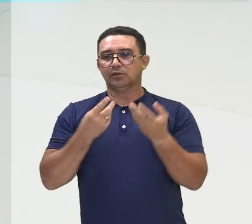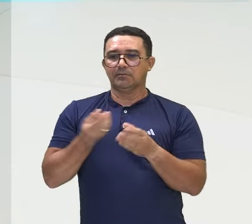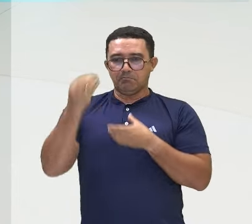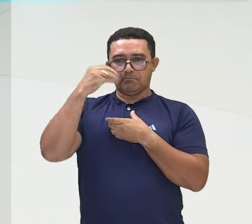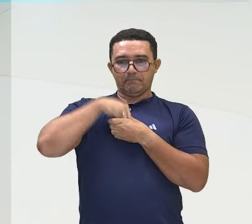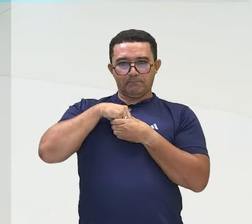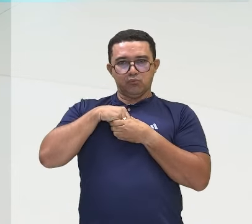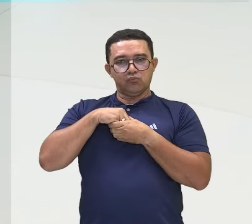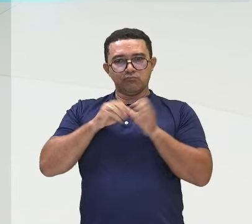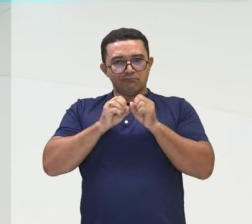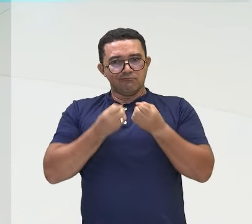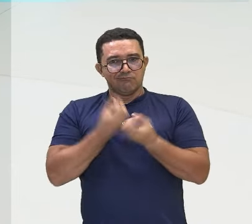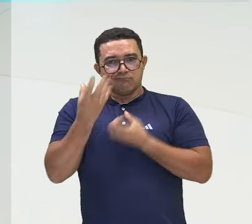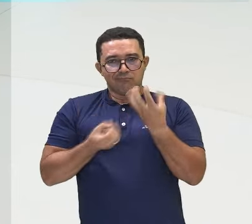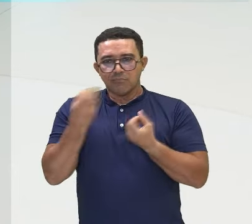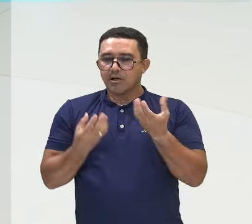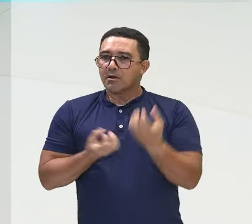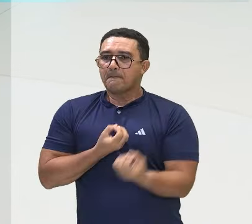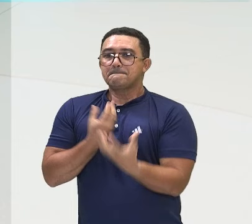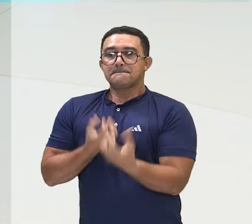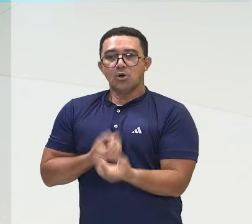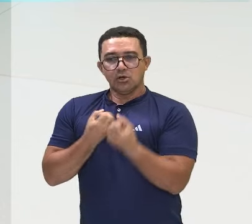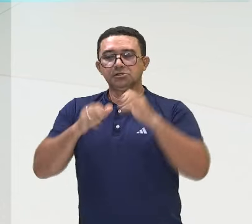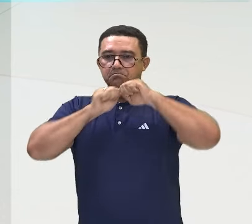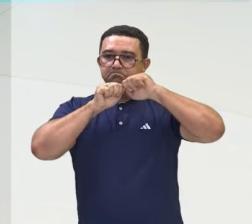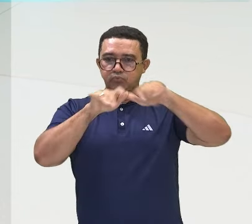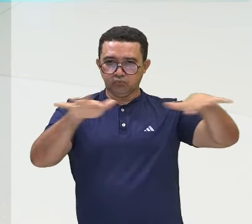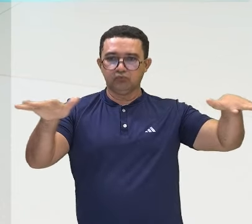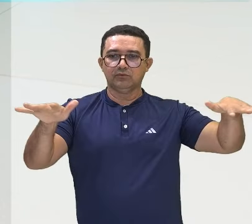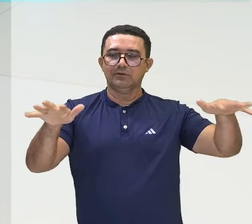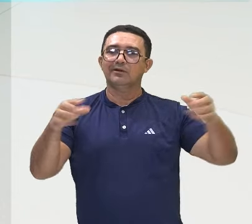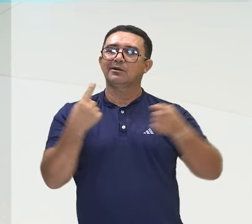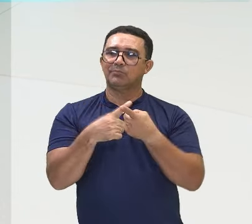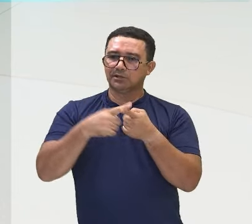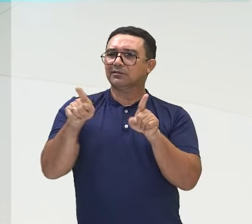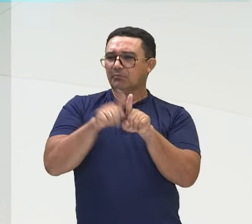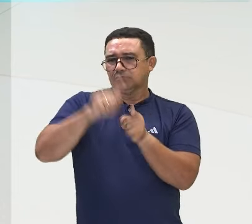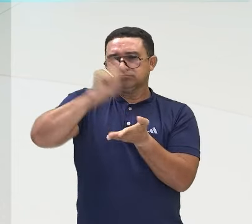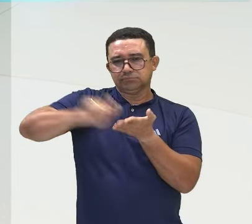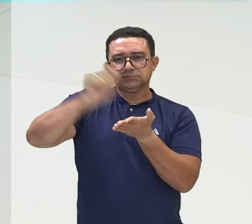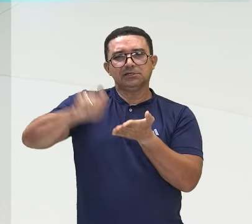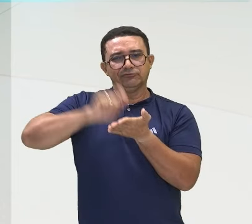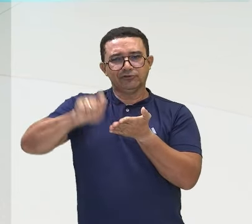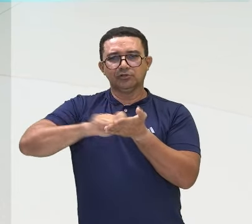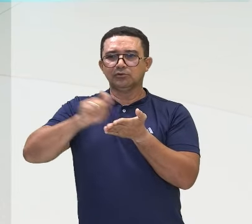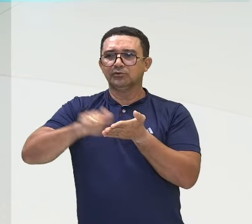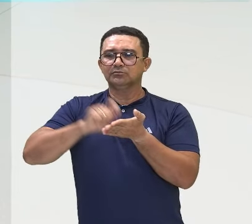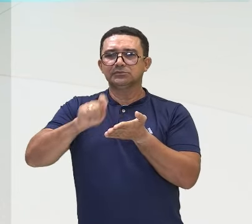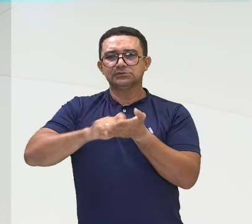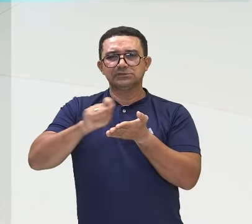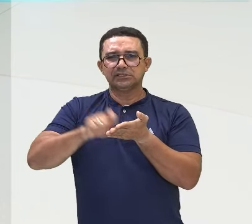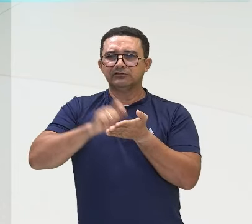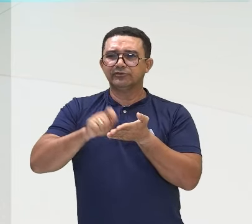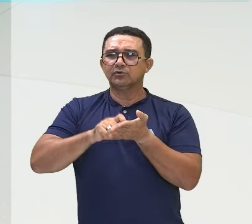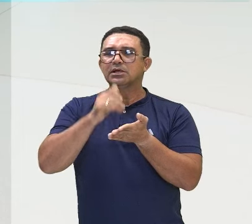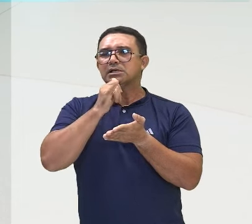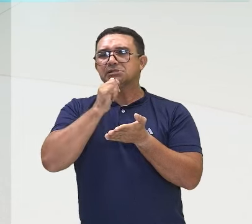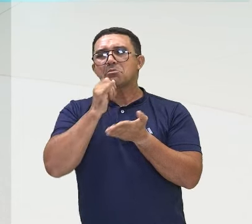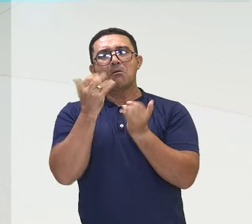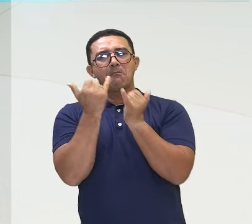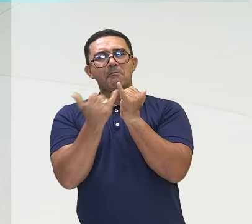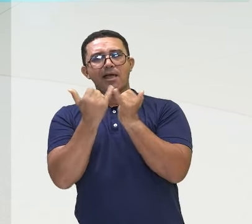para frente, ganhasse de fato vez, porque eles também escreviam basicamente quase parecidos ali